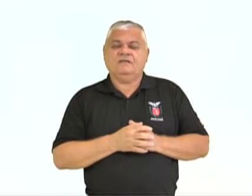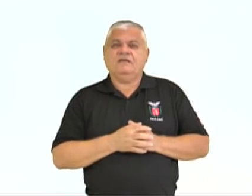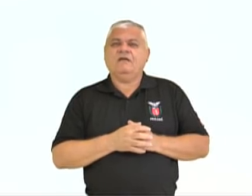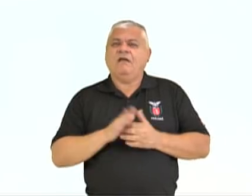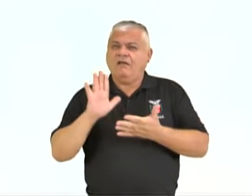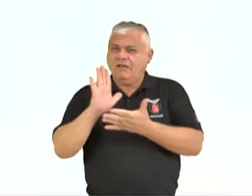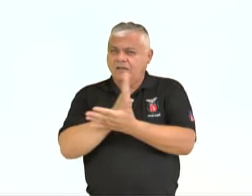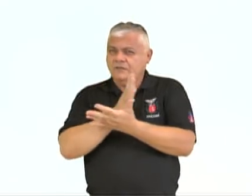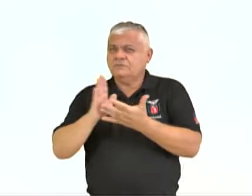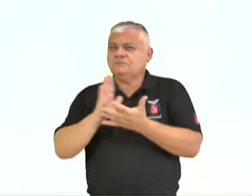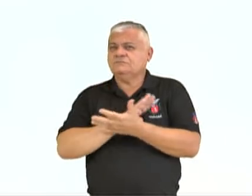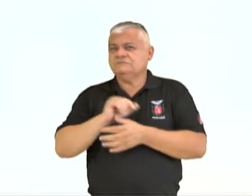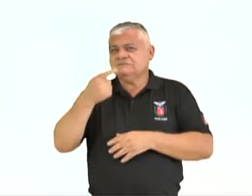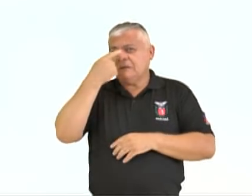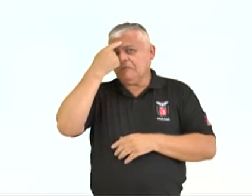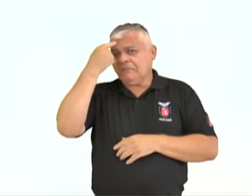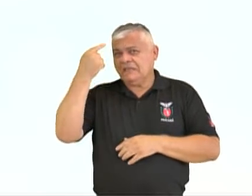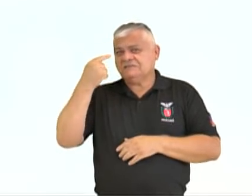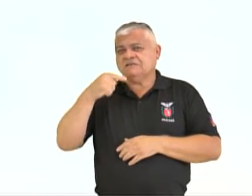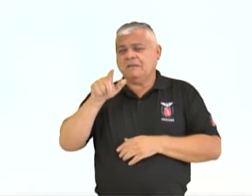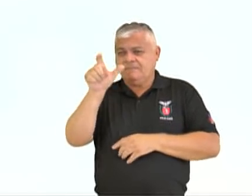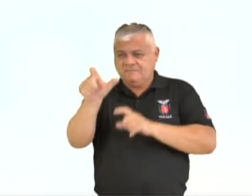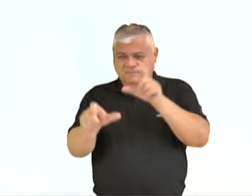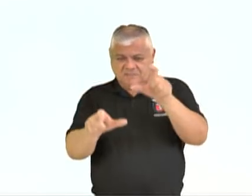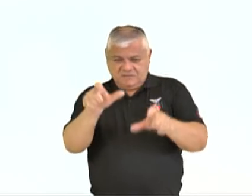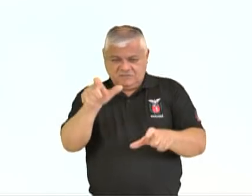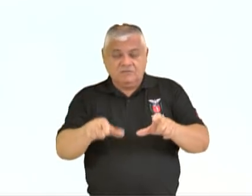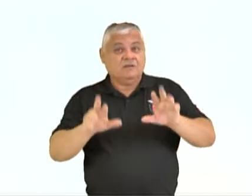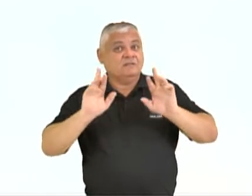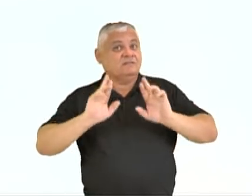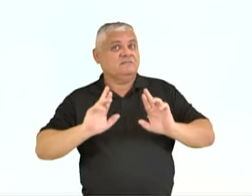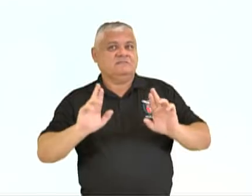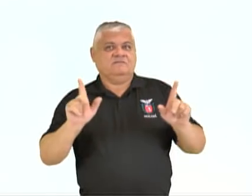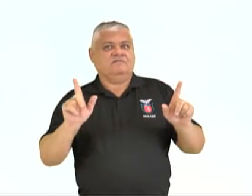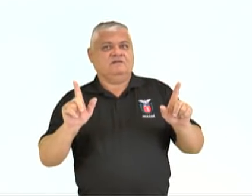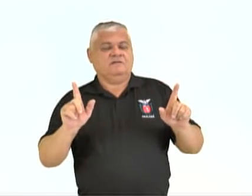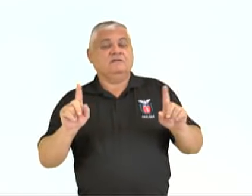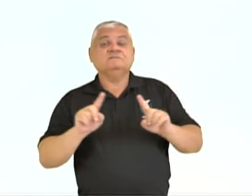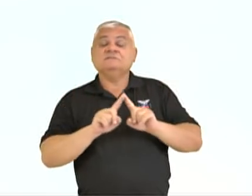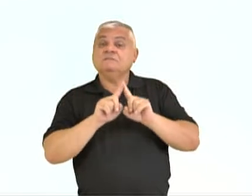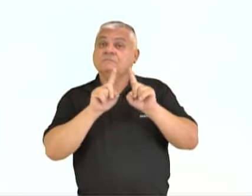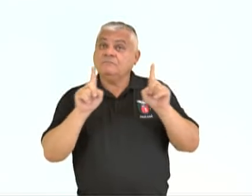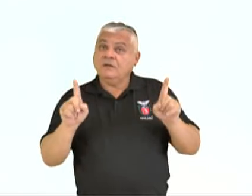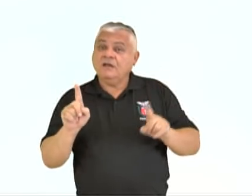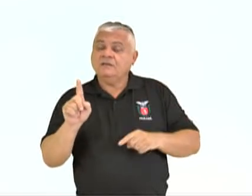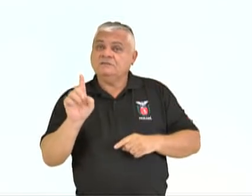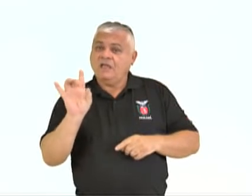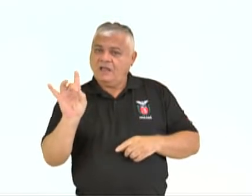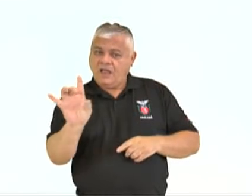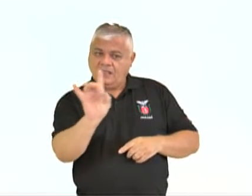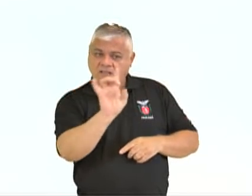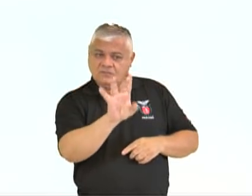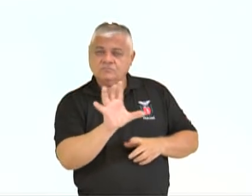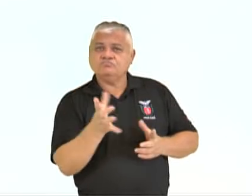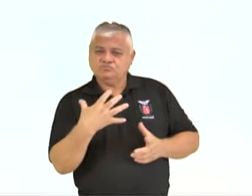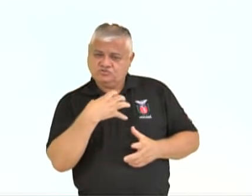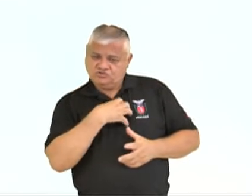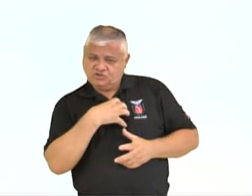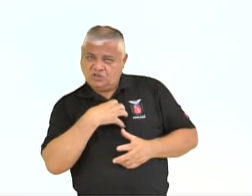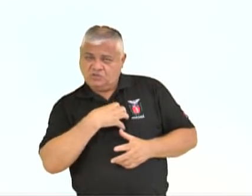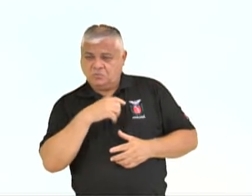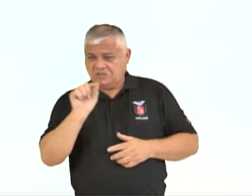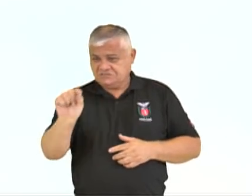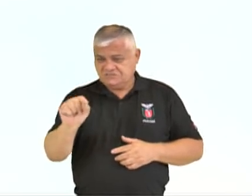pessoas são muito diferentes umas das outras, mas de um jeito ou de outro, assim,